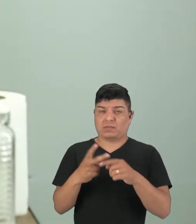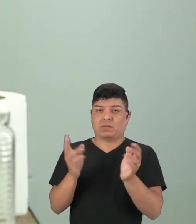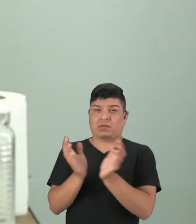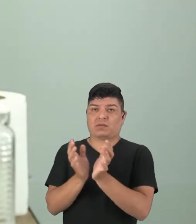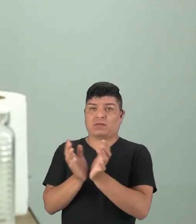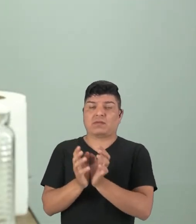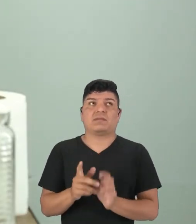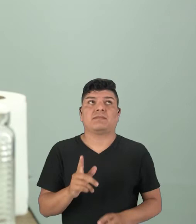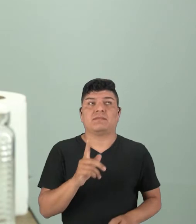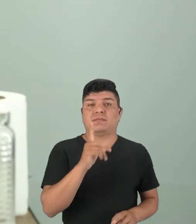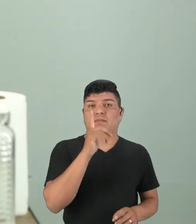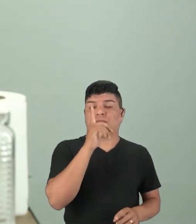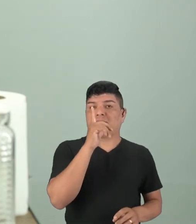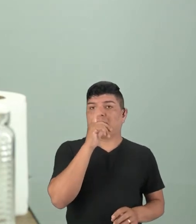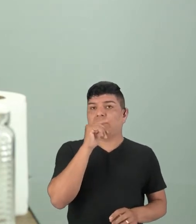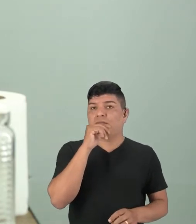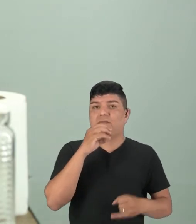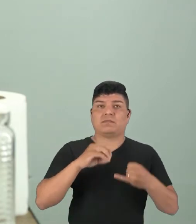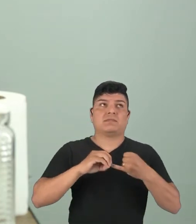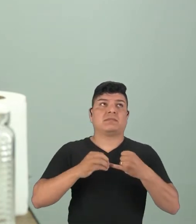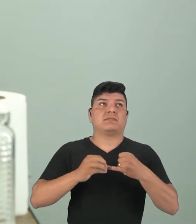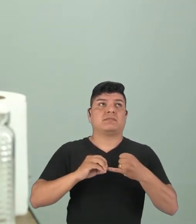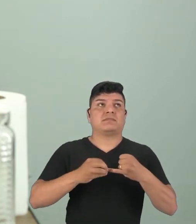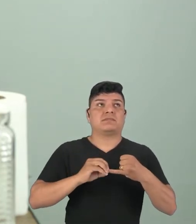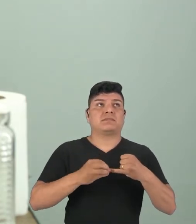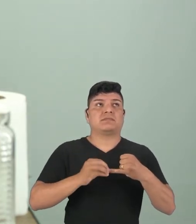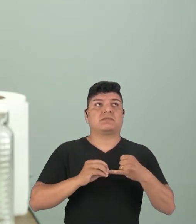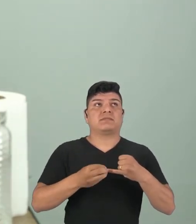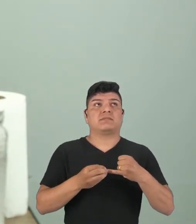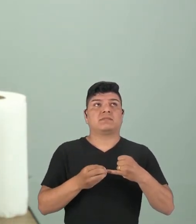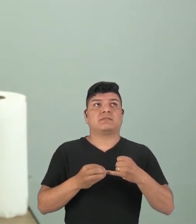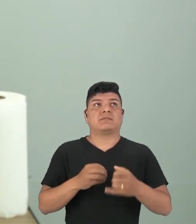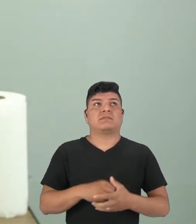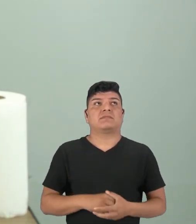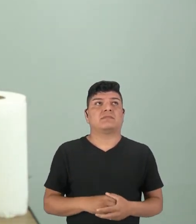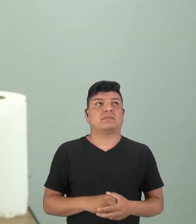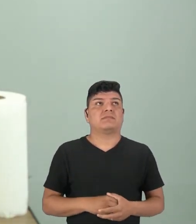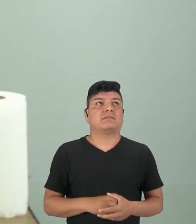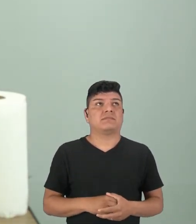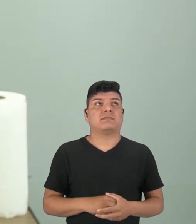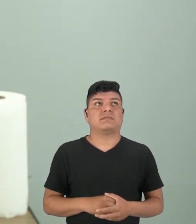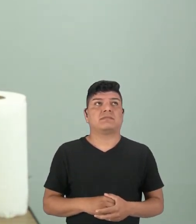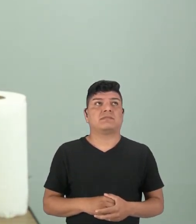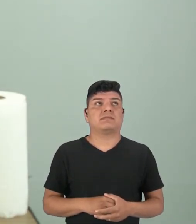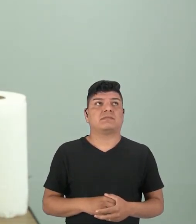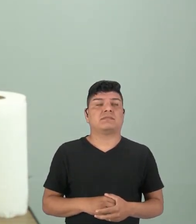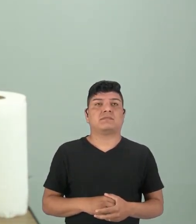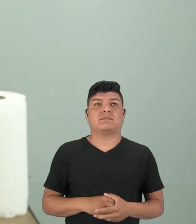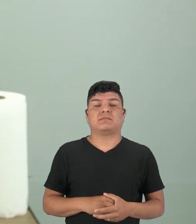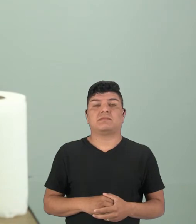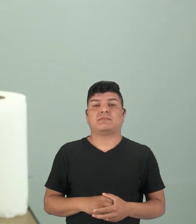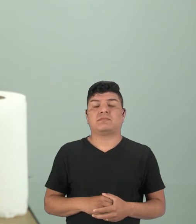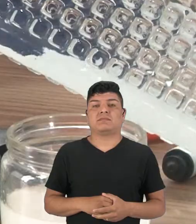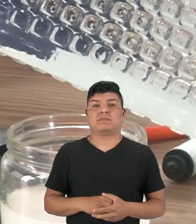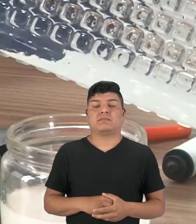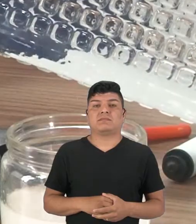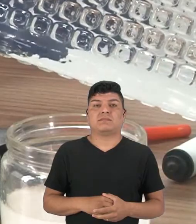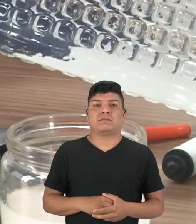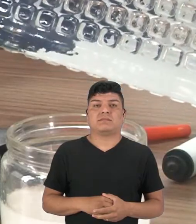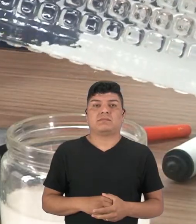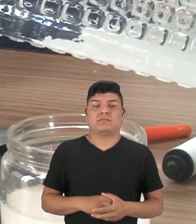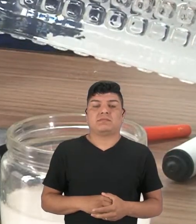né? A água e o feijão, ó. Eu vou pegar a água aqui e o feijão. Deixa eu só pegar